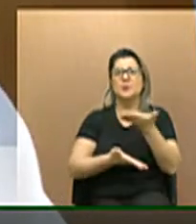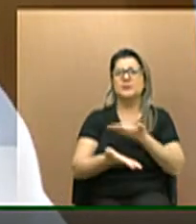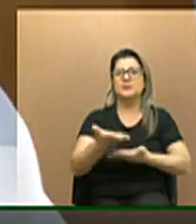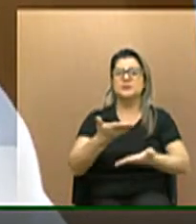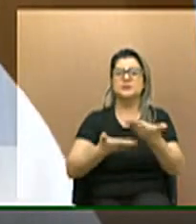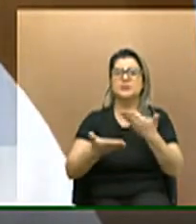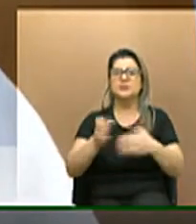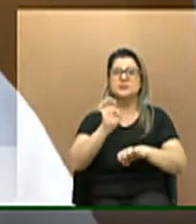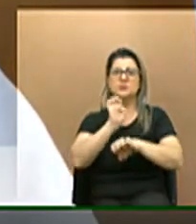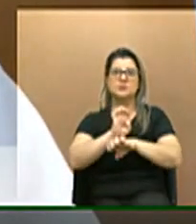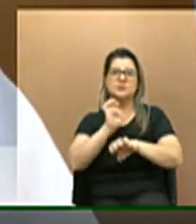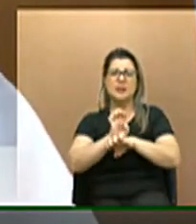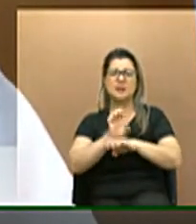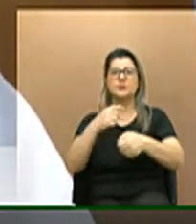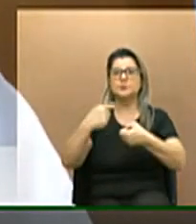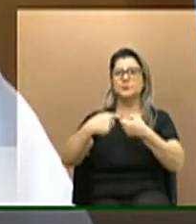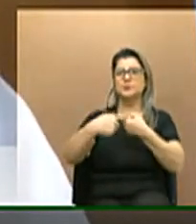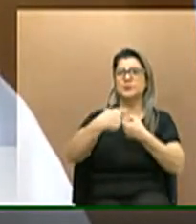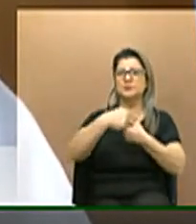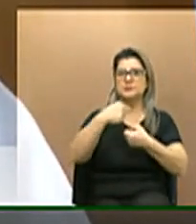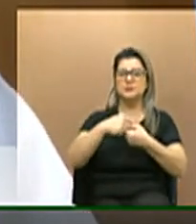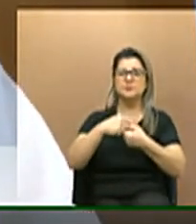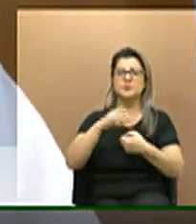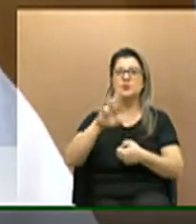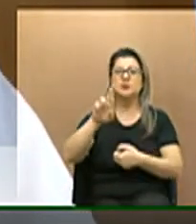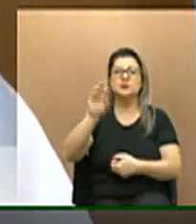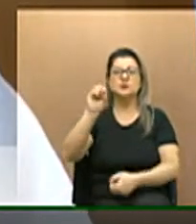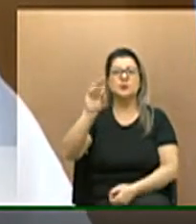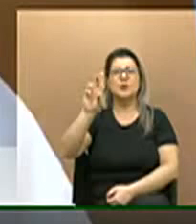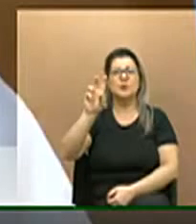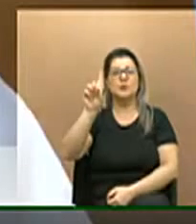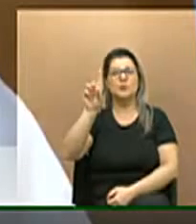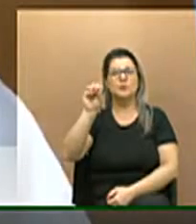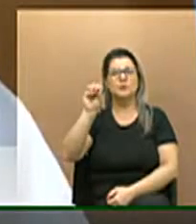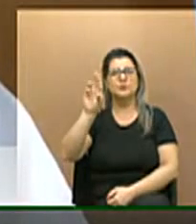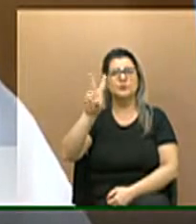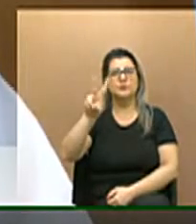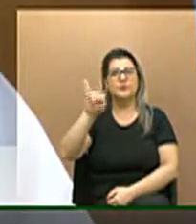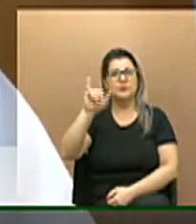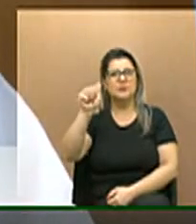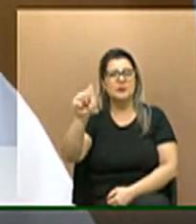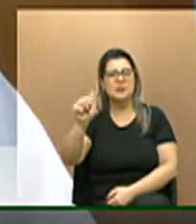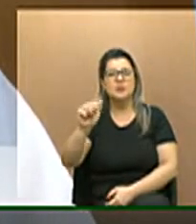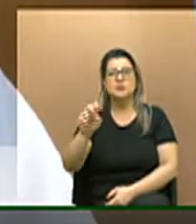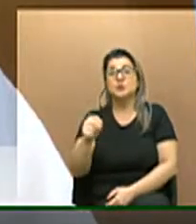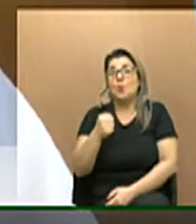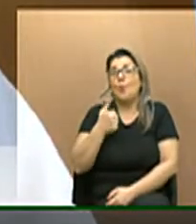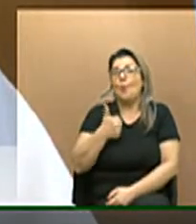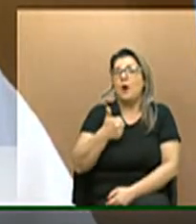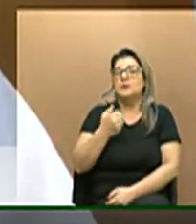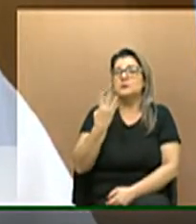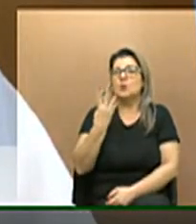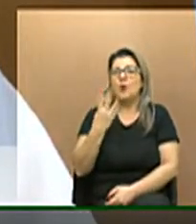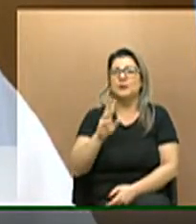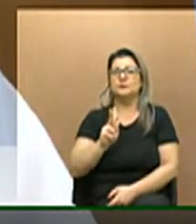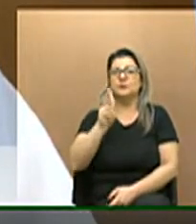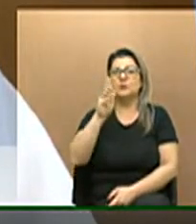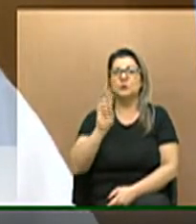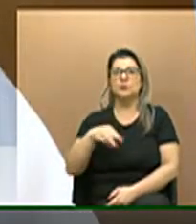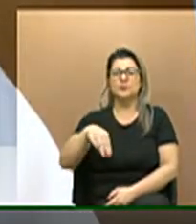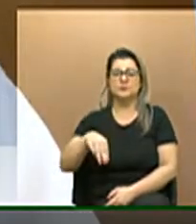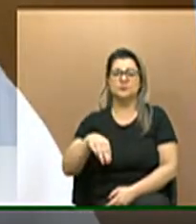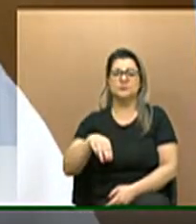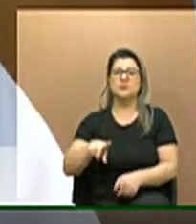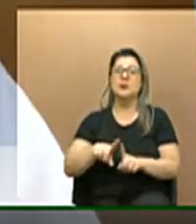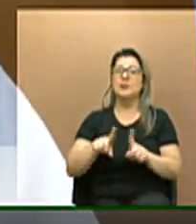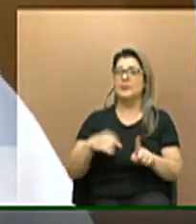um município de uma rodovia e numa extensão de quase 4 quilômetros, mas muito simbólico e significativo